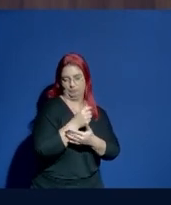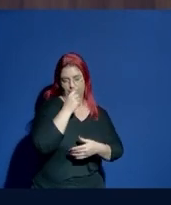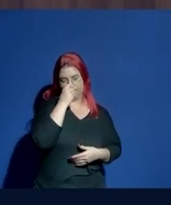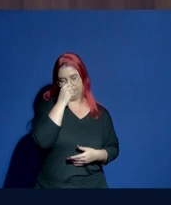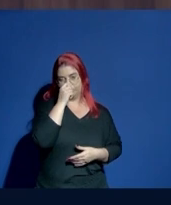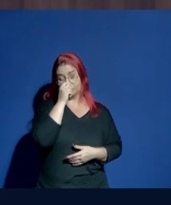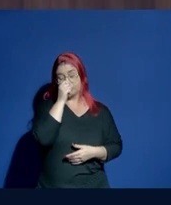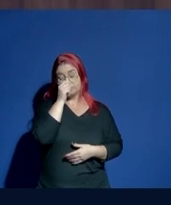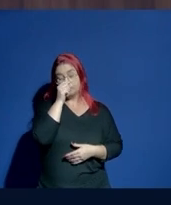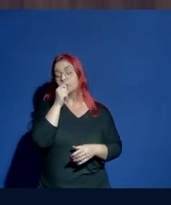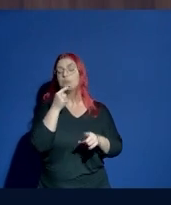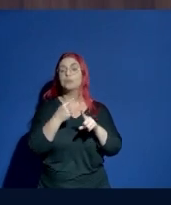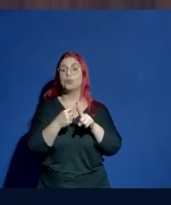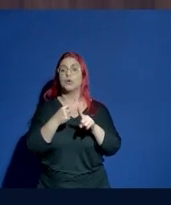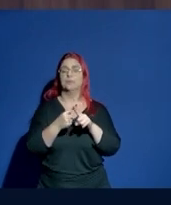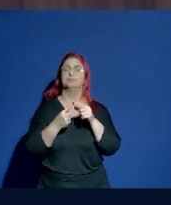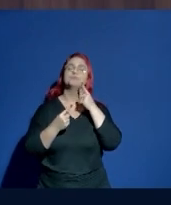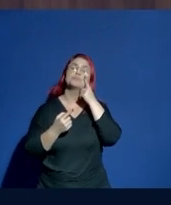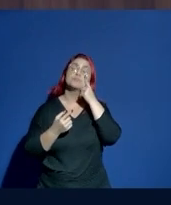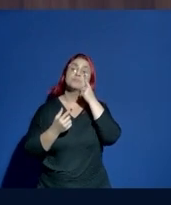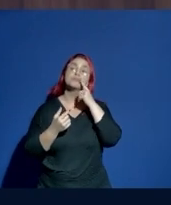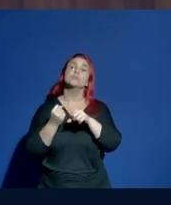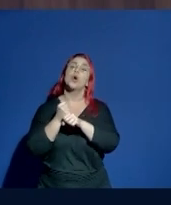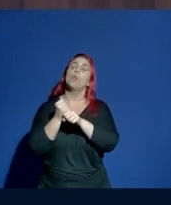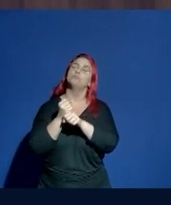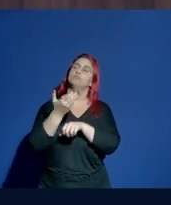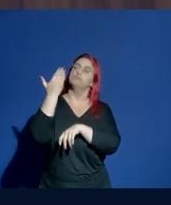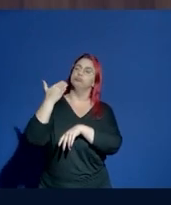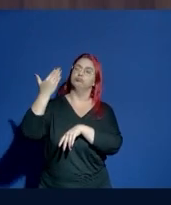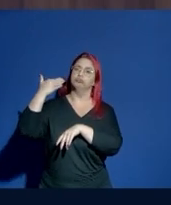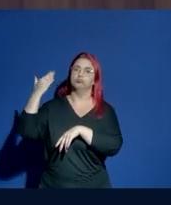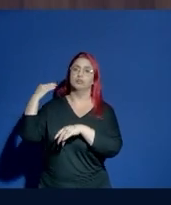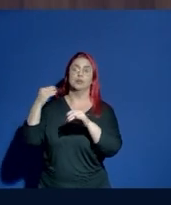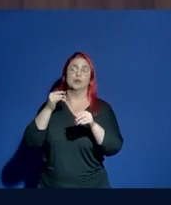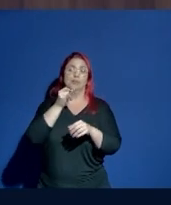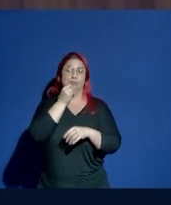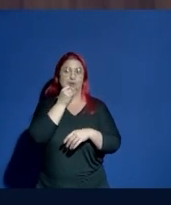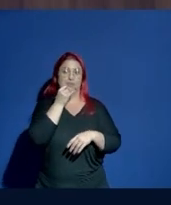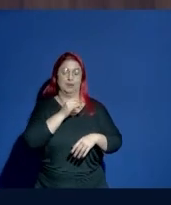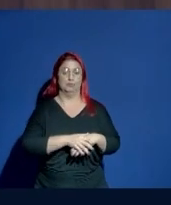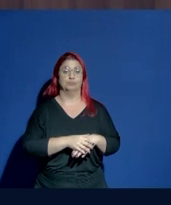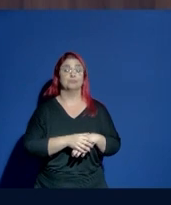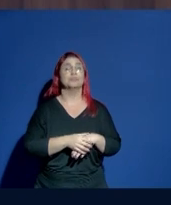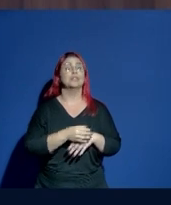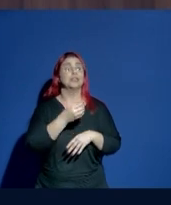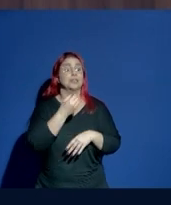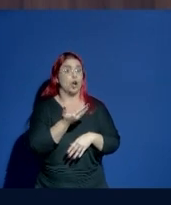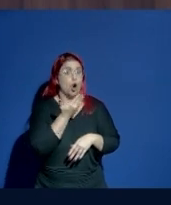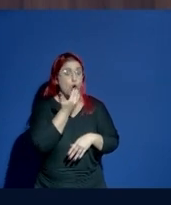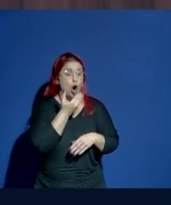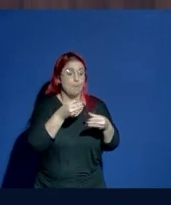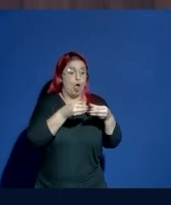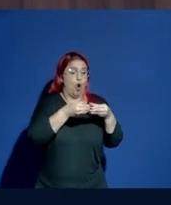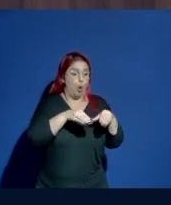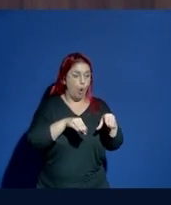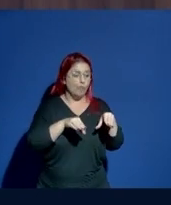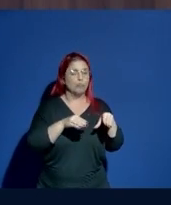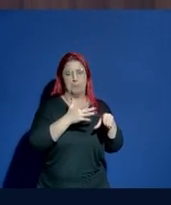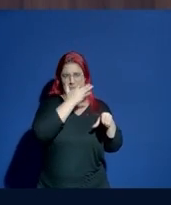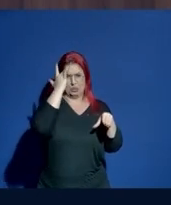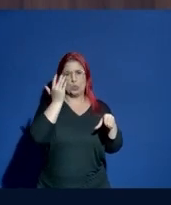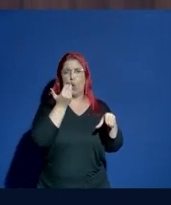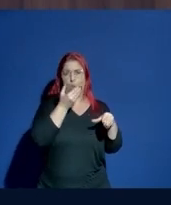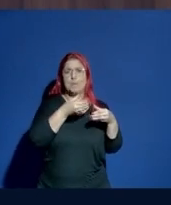no passado, grande parte de quem comia ovo é quem não podia comer carne. E a gente começa a